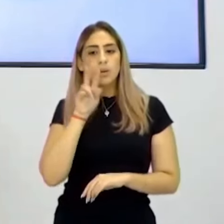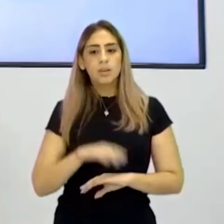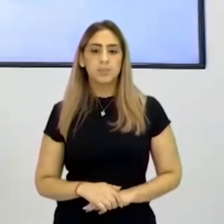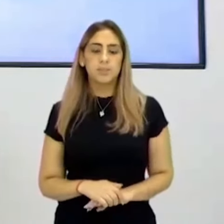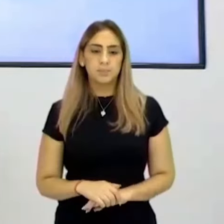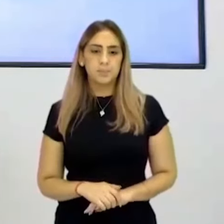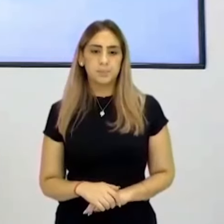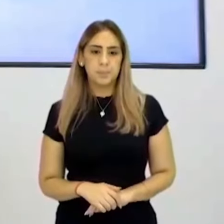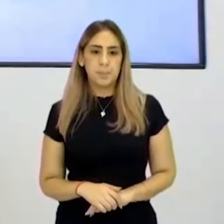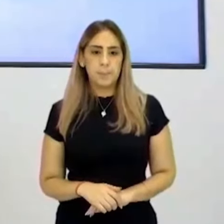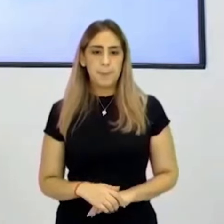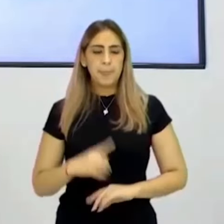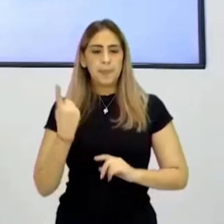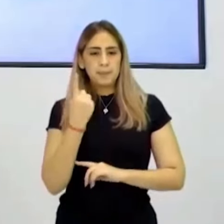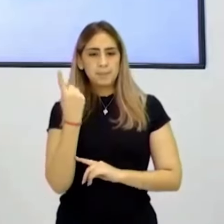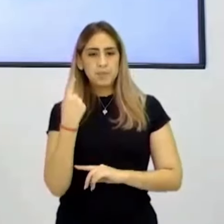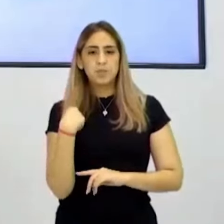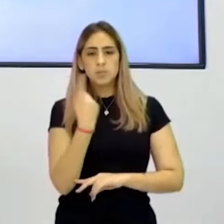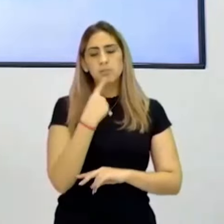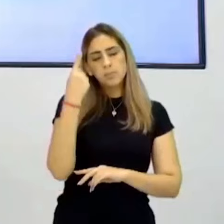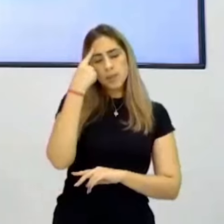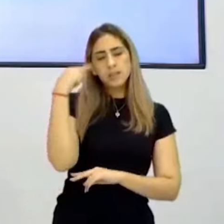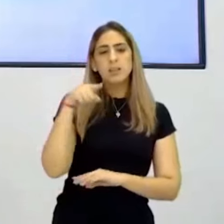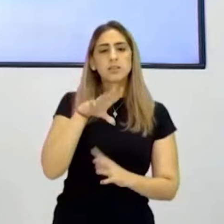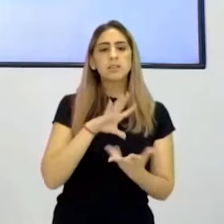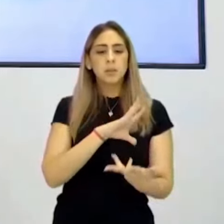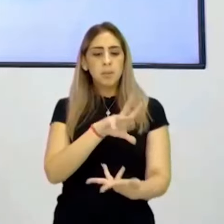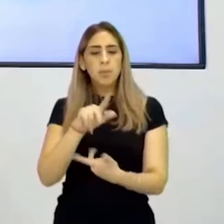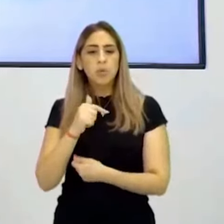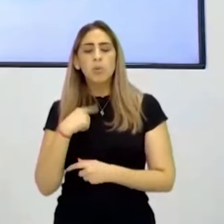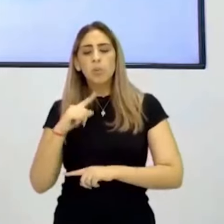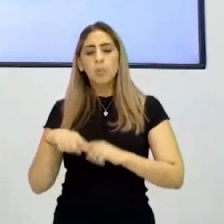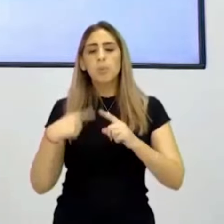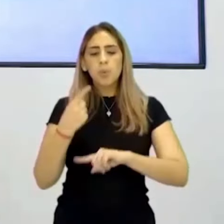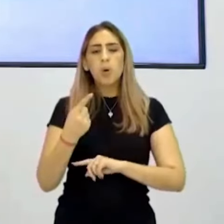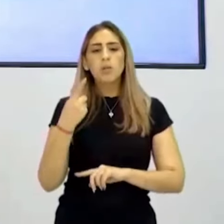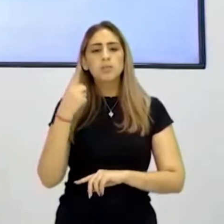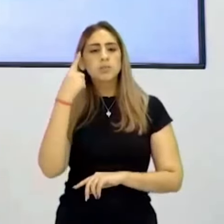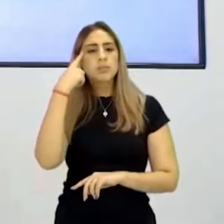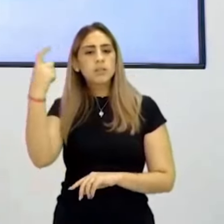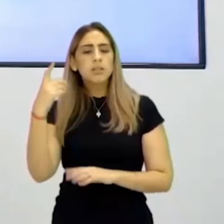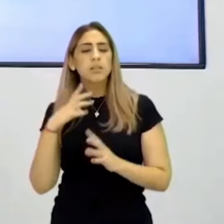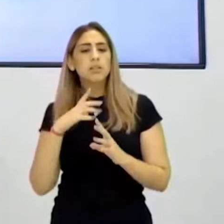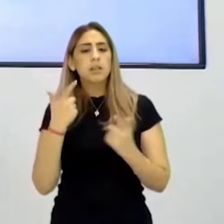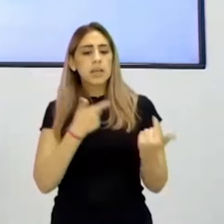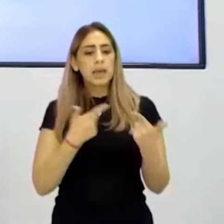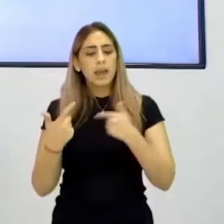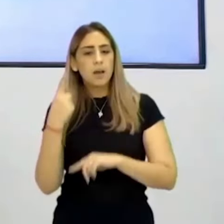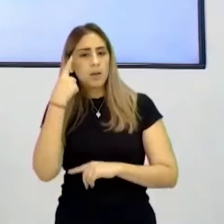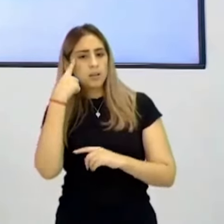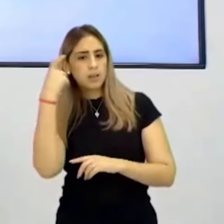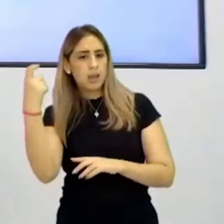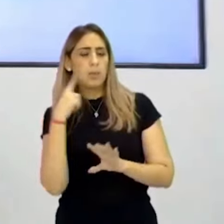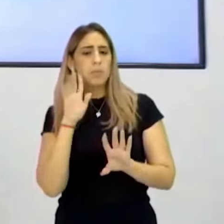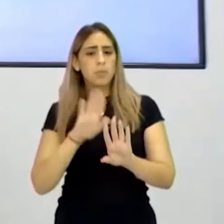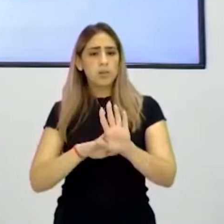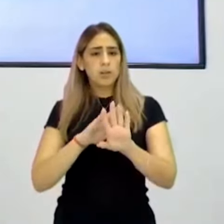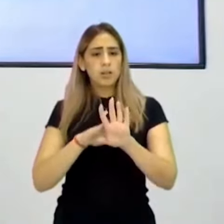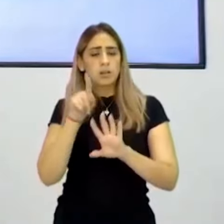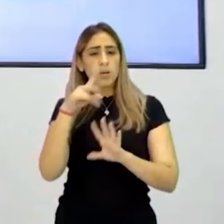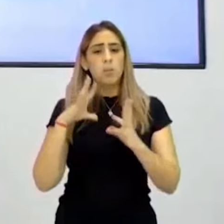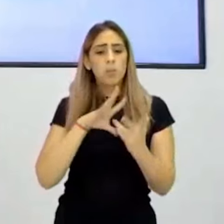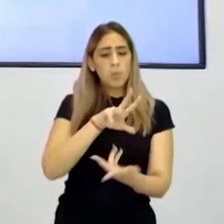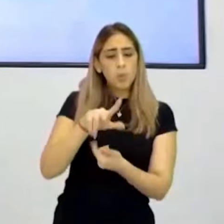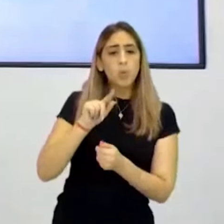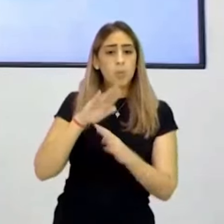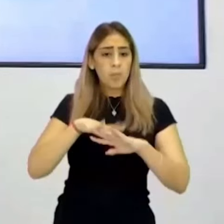só. Primeiro aqui vamos pensar que mundo é esse pós-Guerra Fria, né, nono ano? O mundo pós-Guerra Fria é esse mundo mais